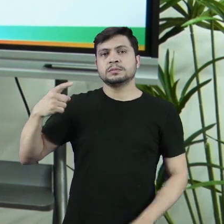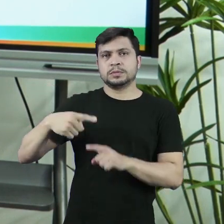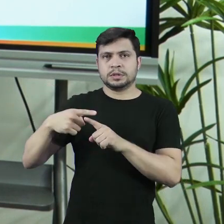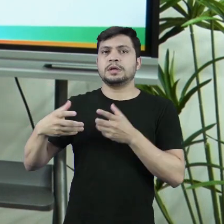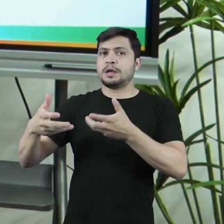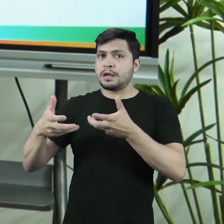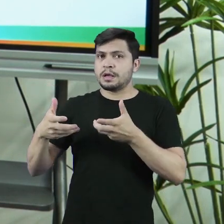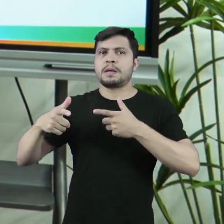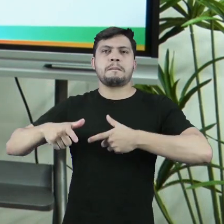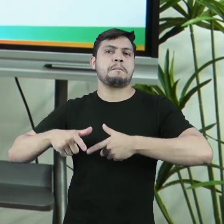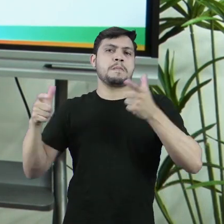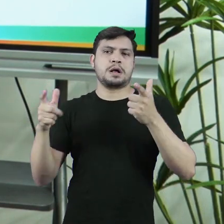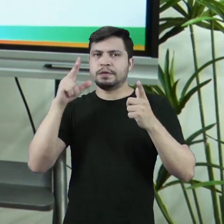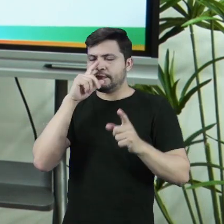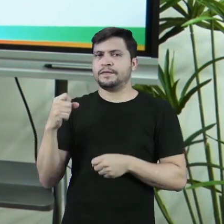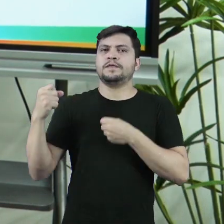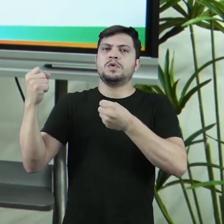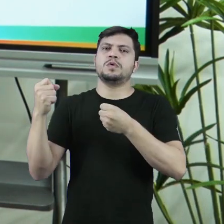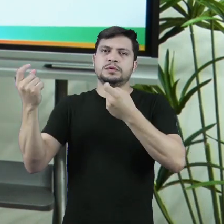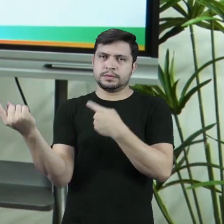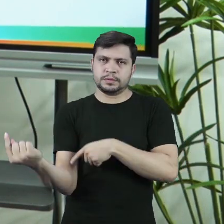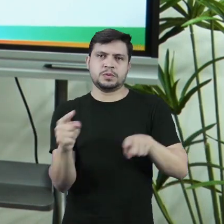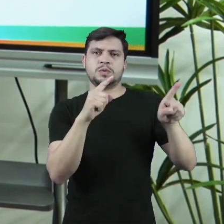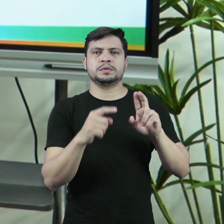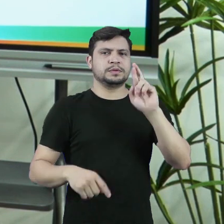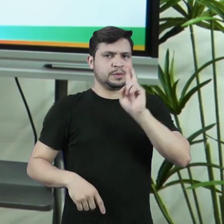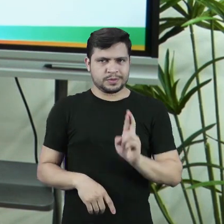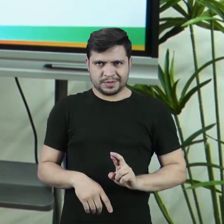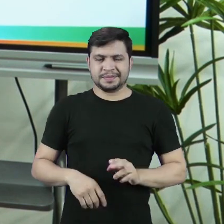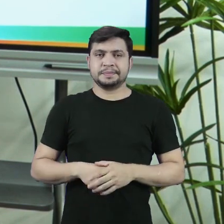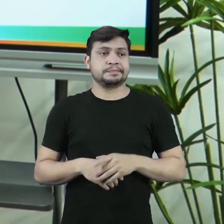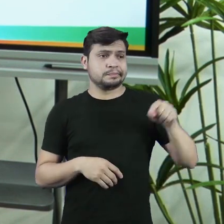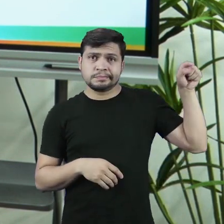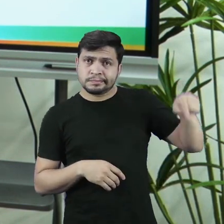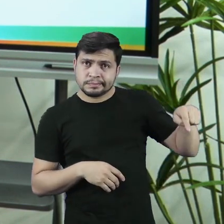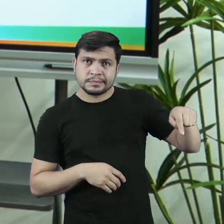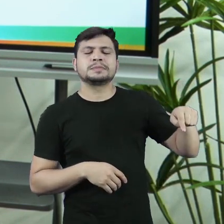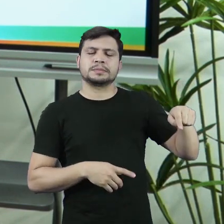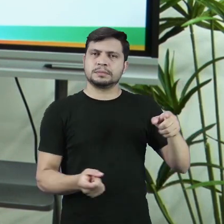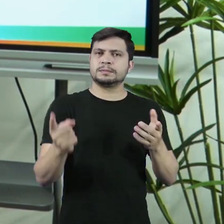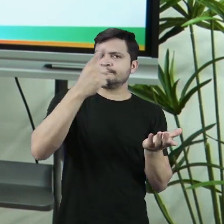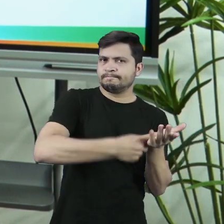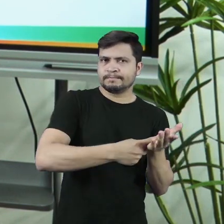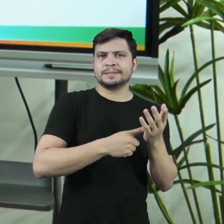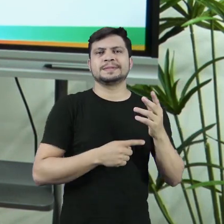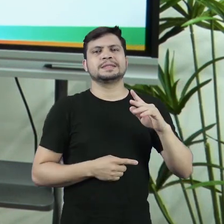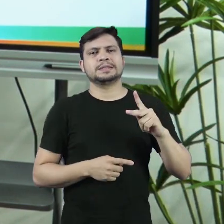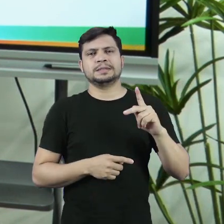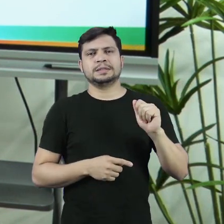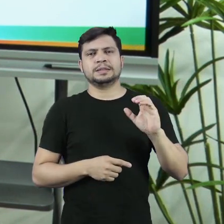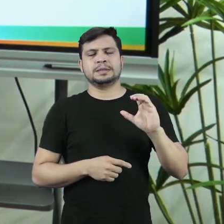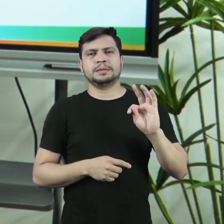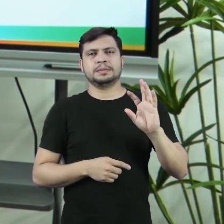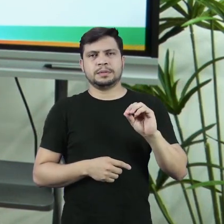intervenção norte-americana, e a resposta dada pela União Soviética, justamente o Pacto de Varsóvia, que